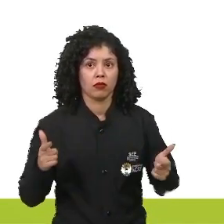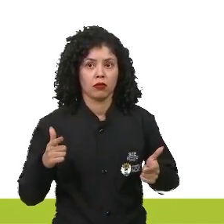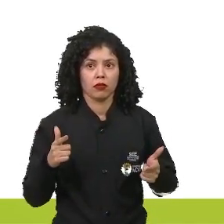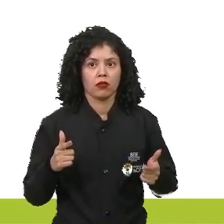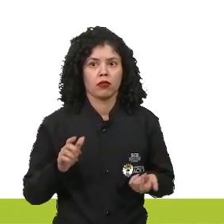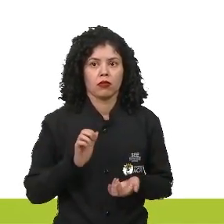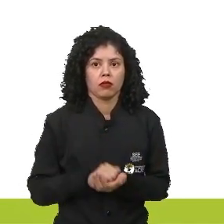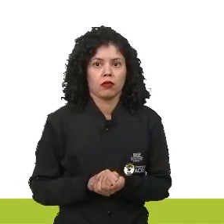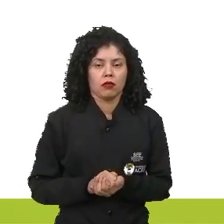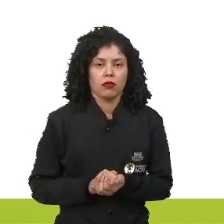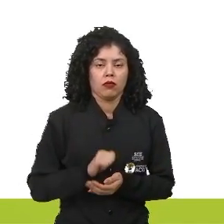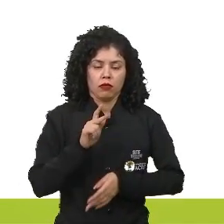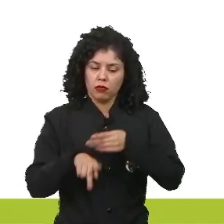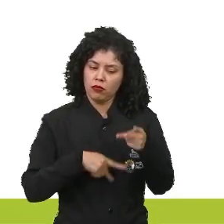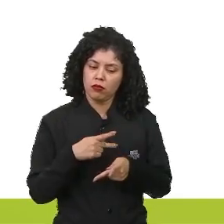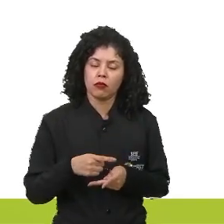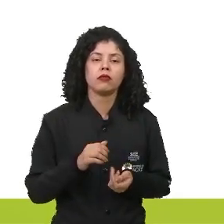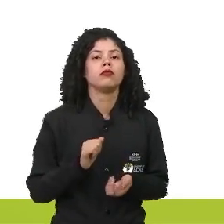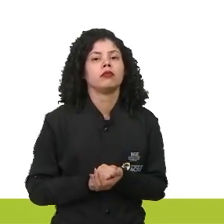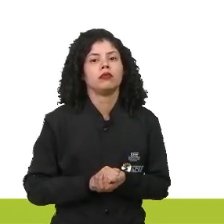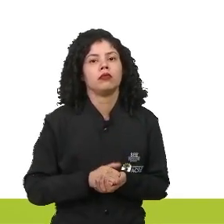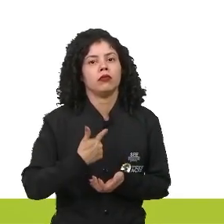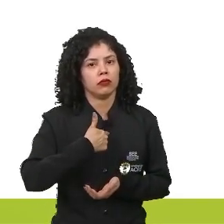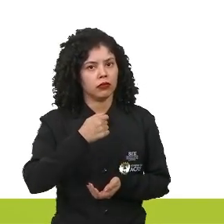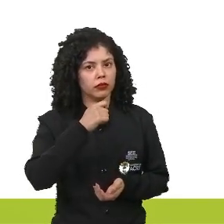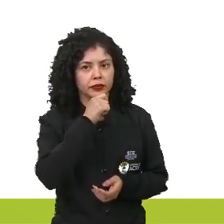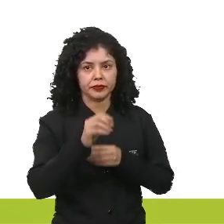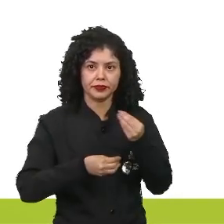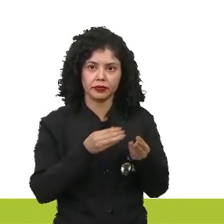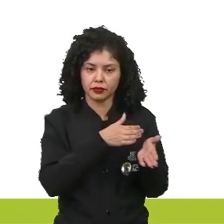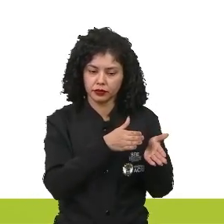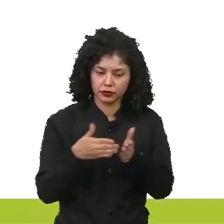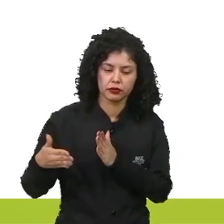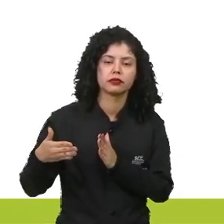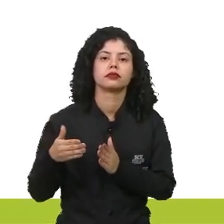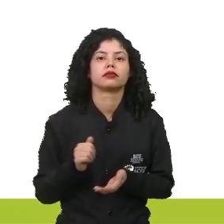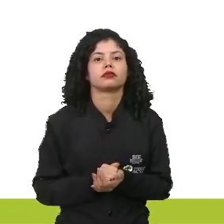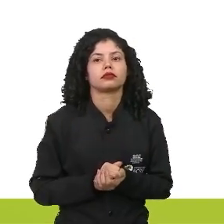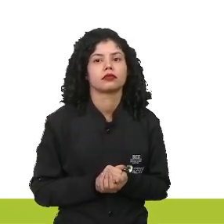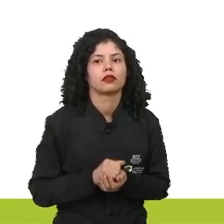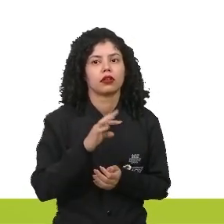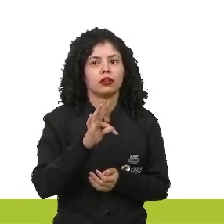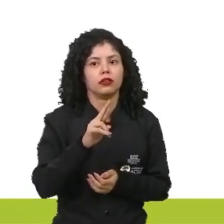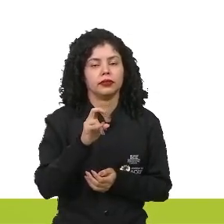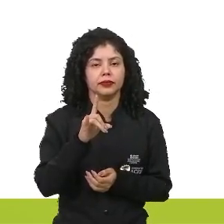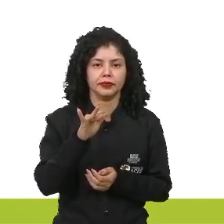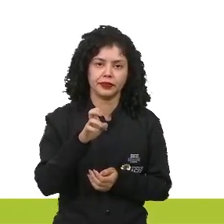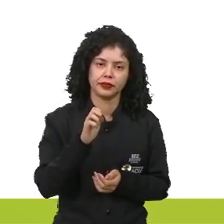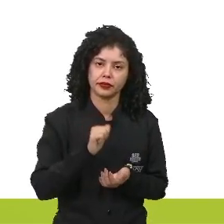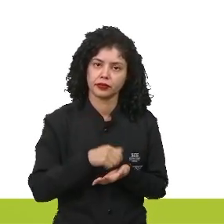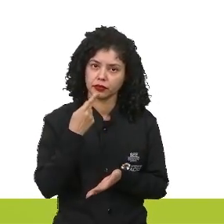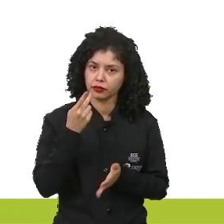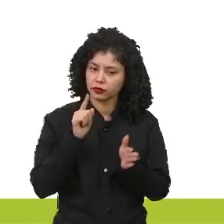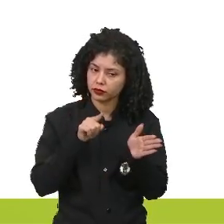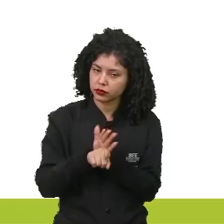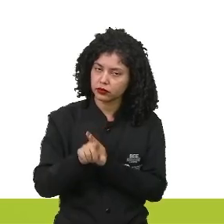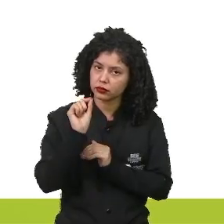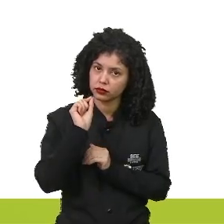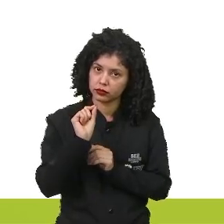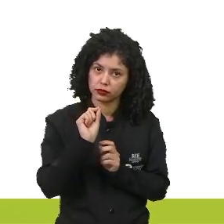Cristo da multidão. É Tiradentes que passa, deixem passar o titão. Essa questão, ela fala justamente